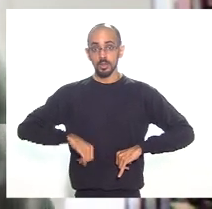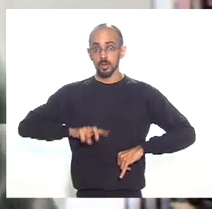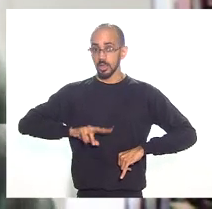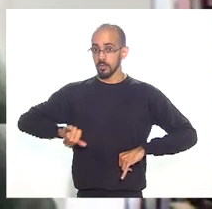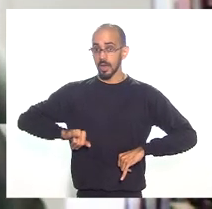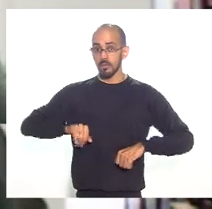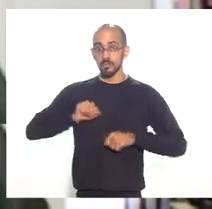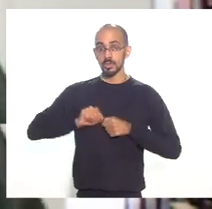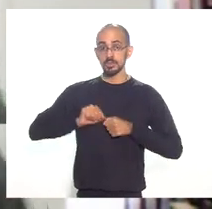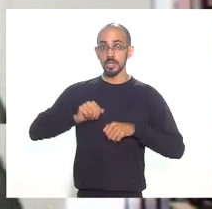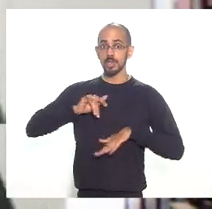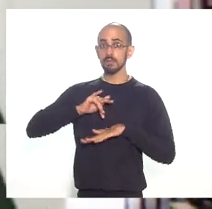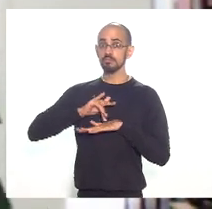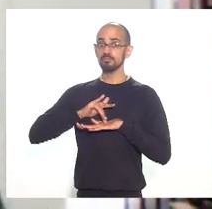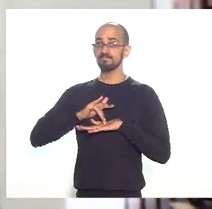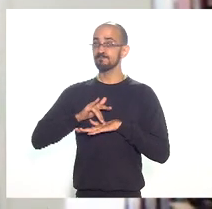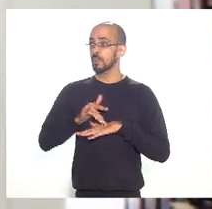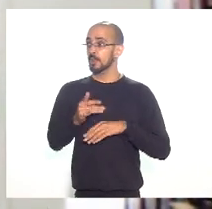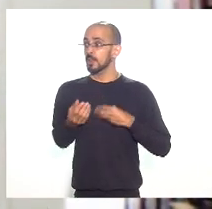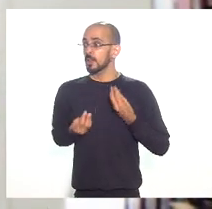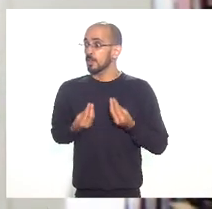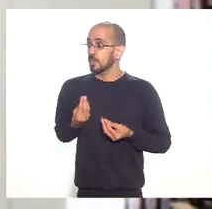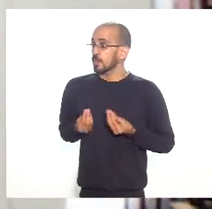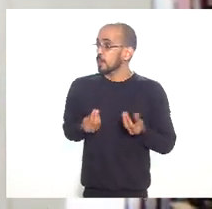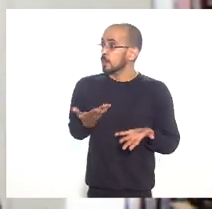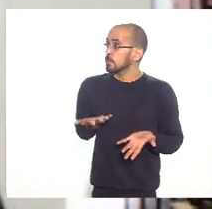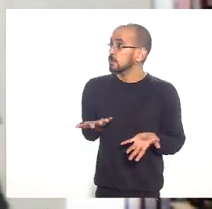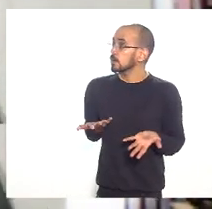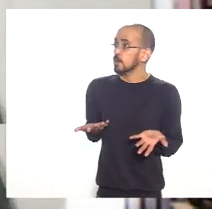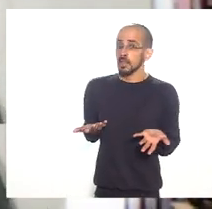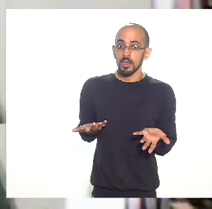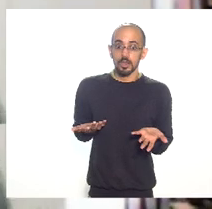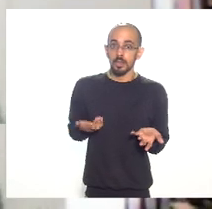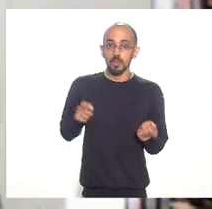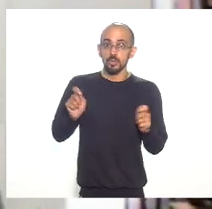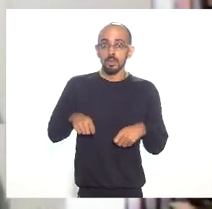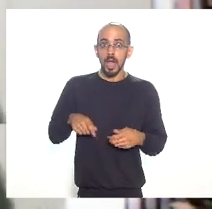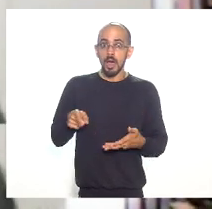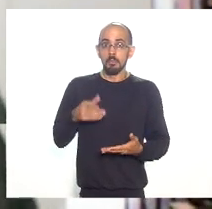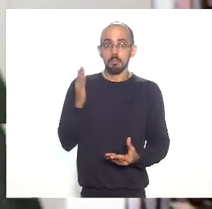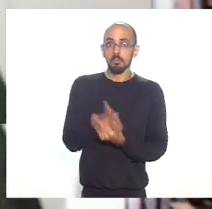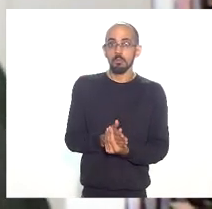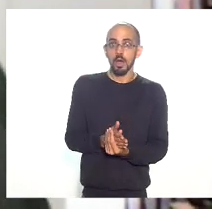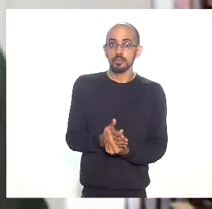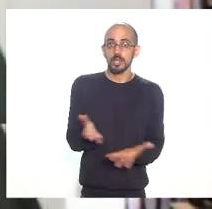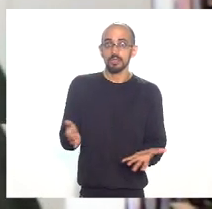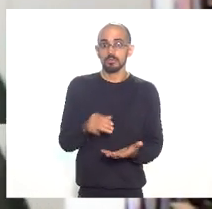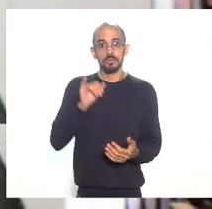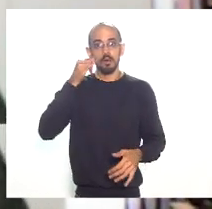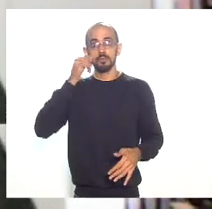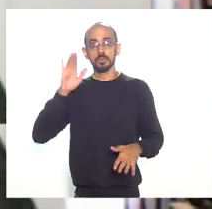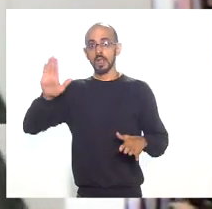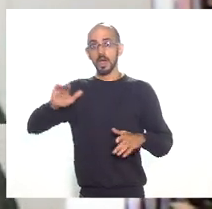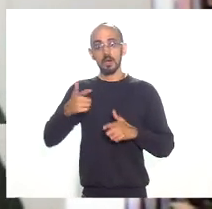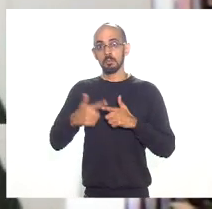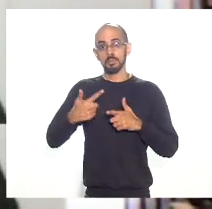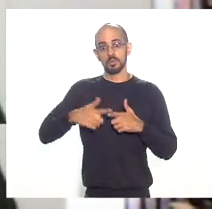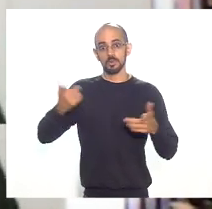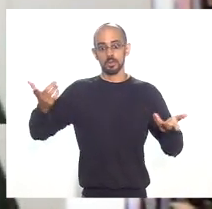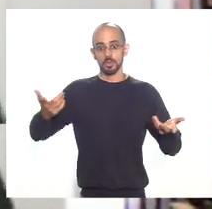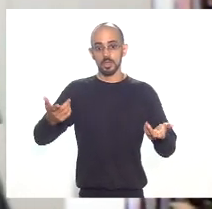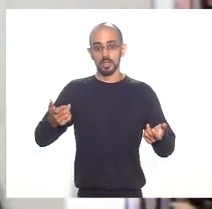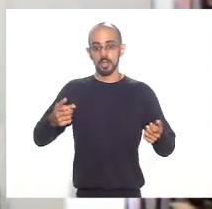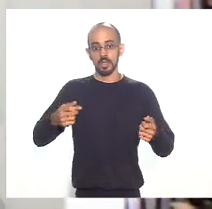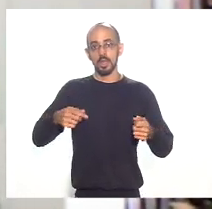constrangimento, ou seja, fazer com que as pessoas acabem não entrando com as ações judiciais, o que, sem dúvida nenhuma, seria